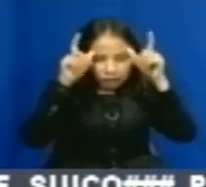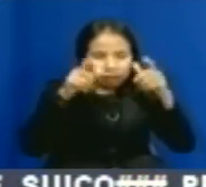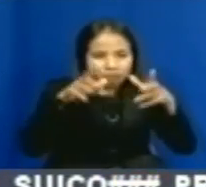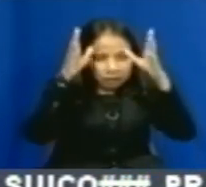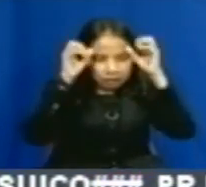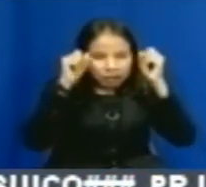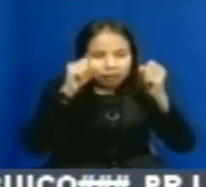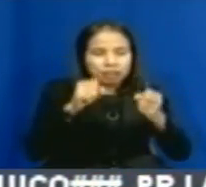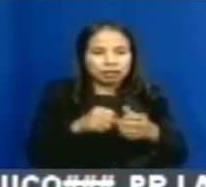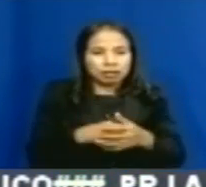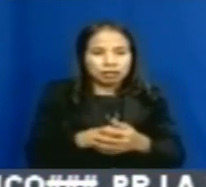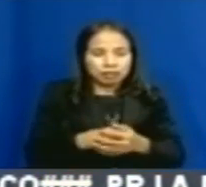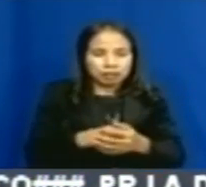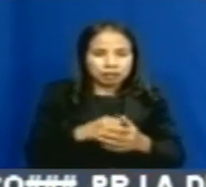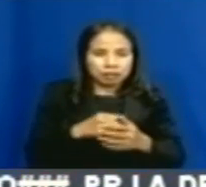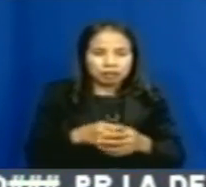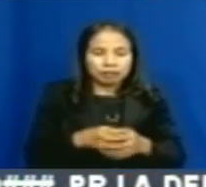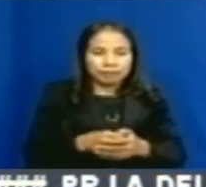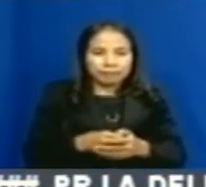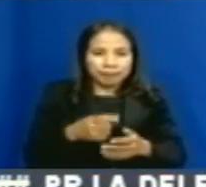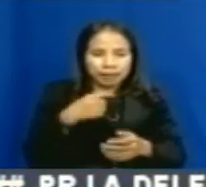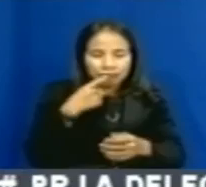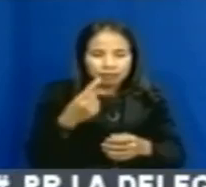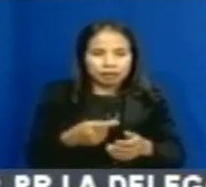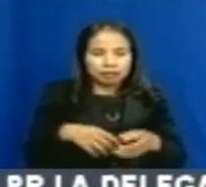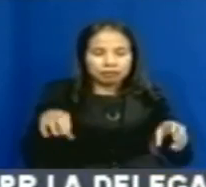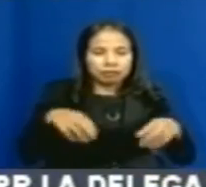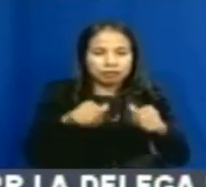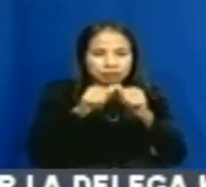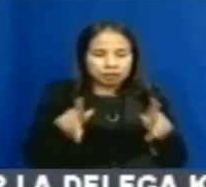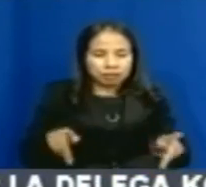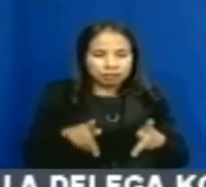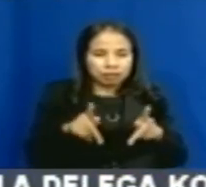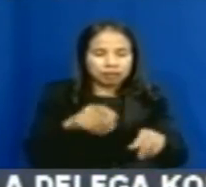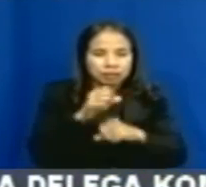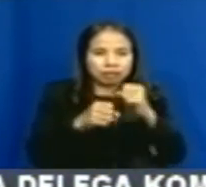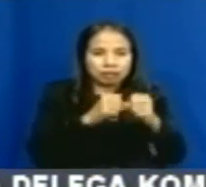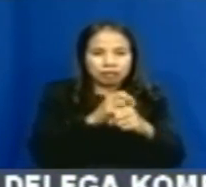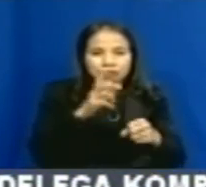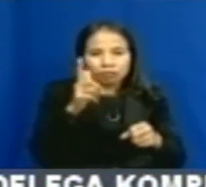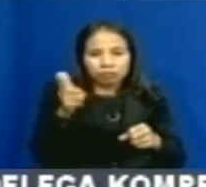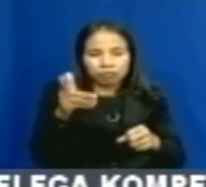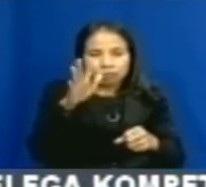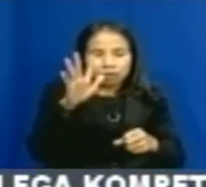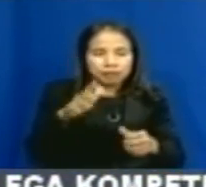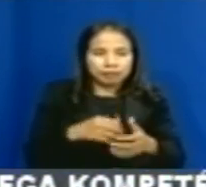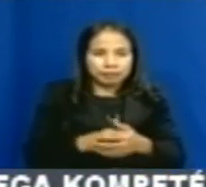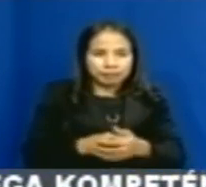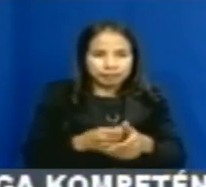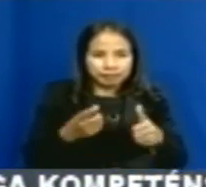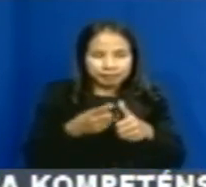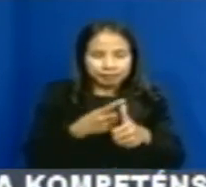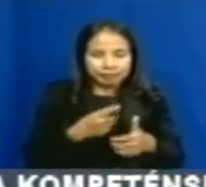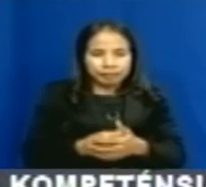Nelson Filomeno afirma, empossado Hiracnes Serviço e Administração Pública Liutinan Ronulo Recem Lima. Né, início de direito